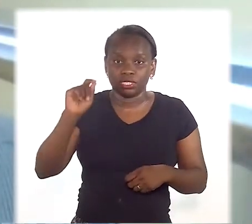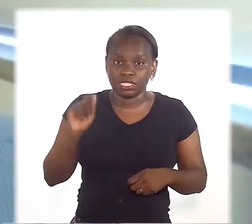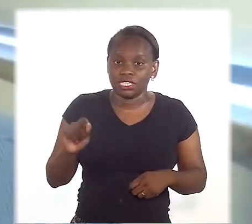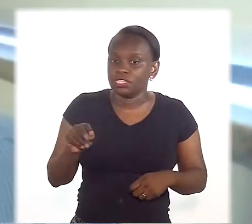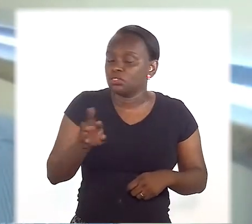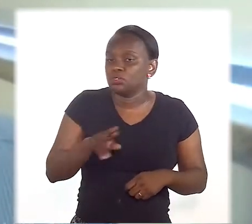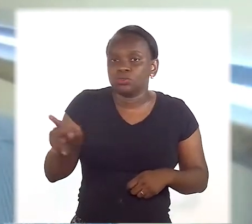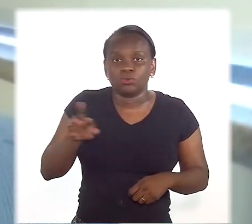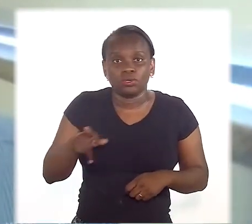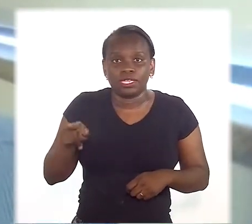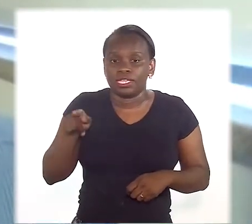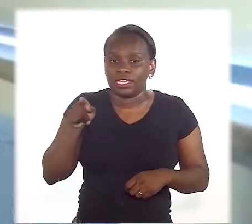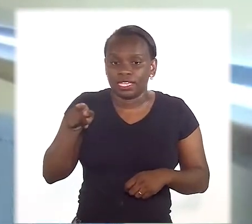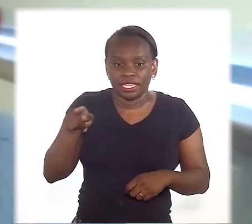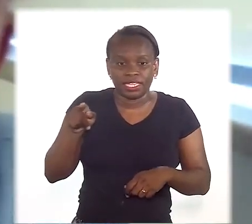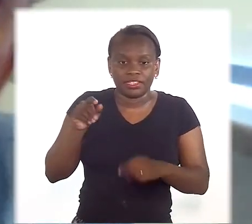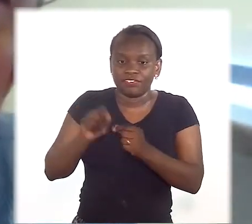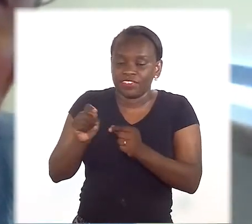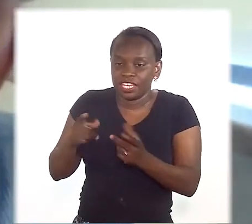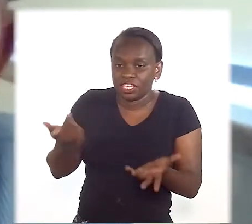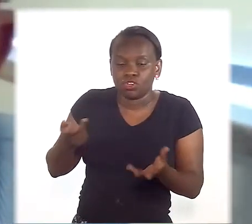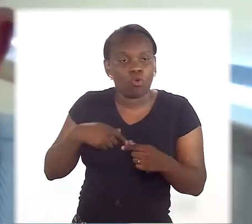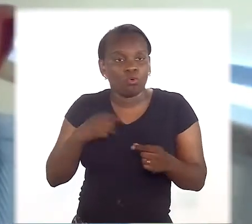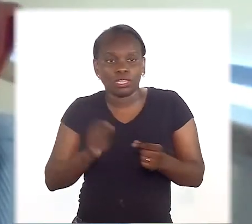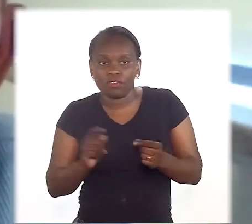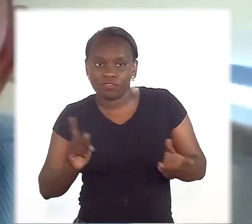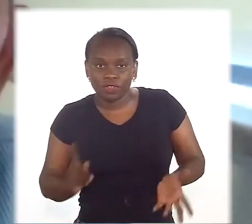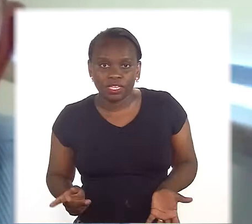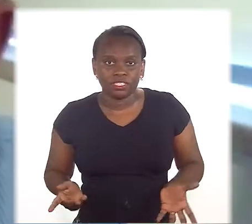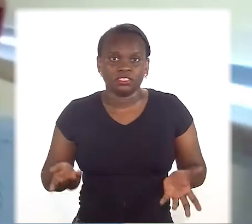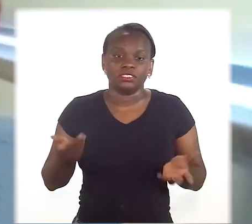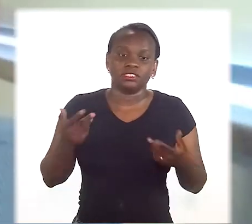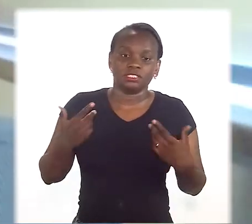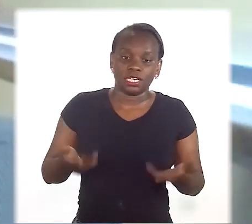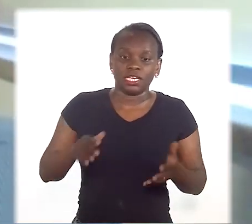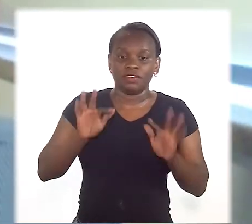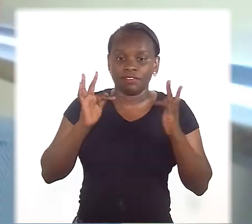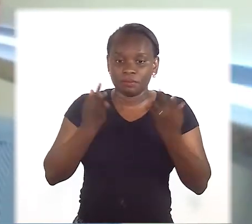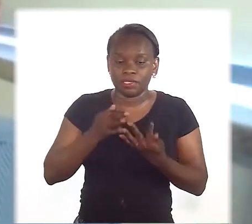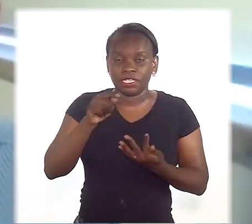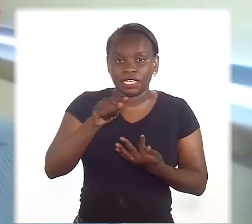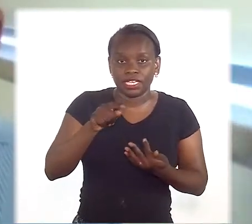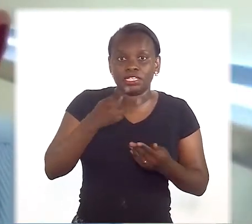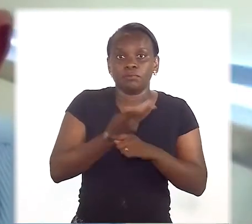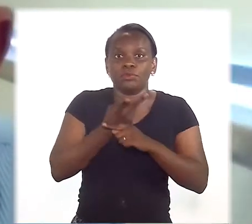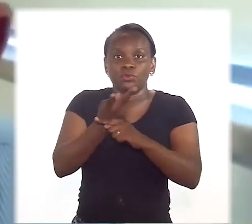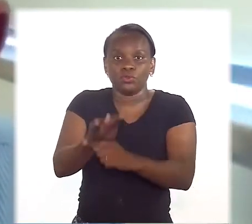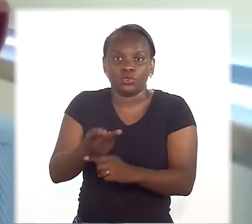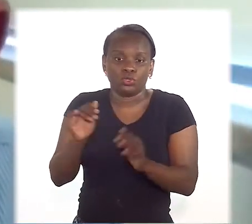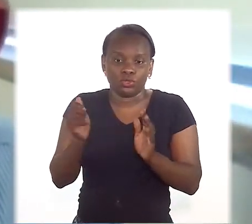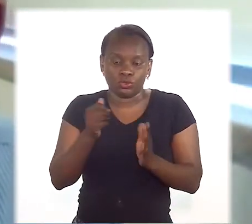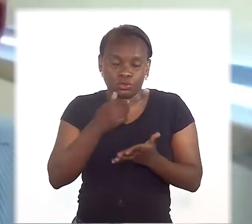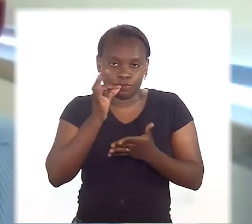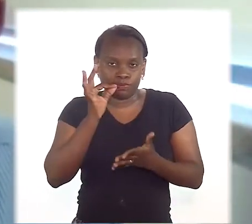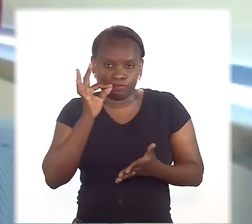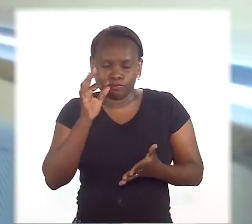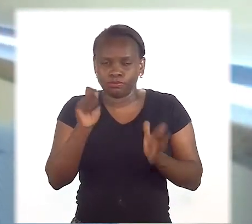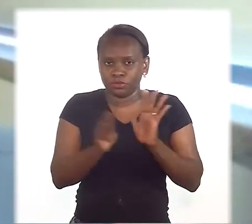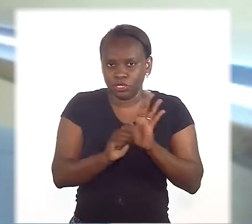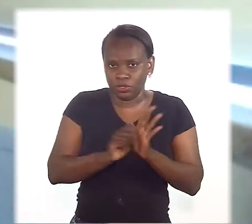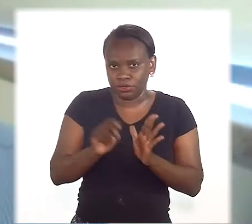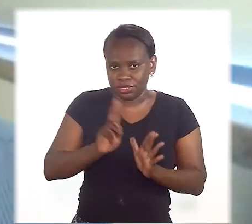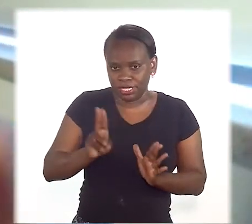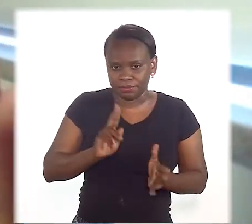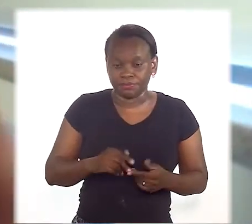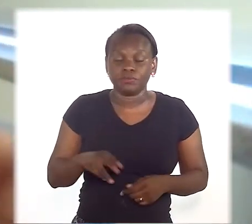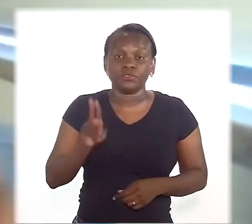entender que não foi pelo que ela fez ou deixou de fazer que o seu familiar foi procurar drogas e usar